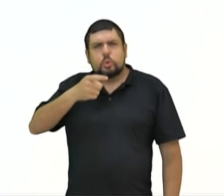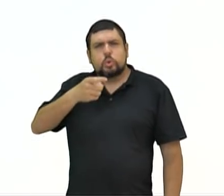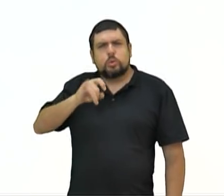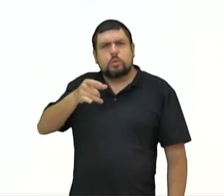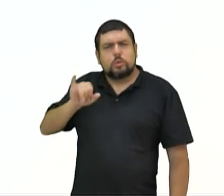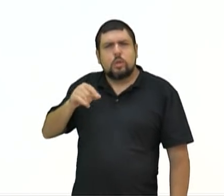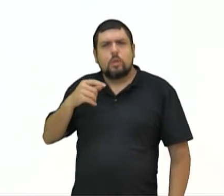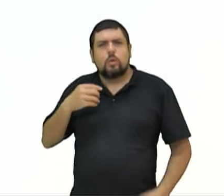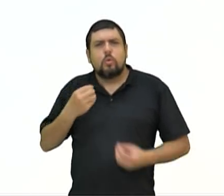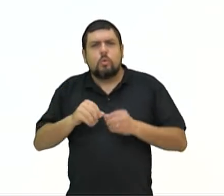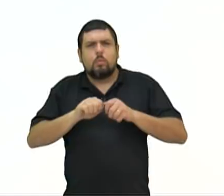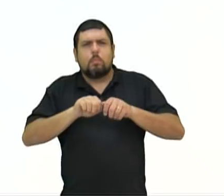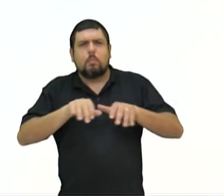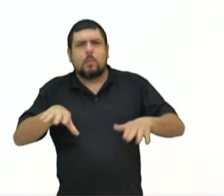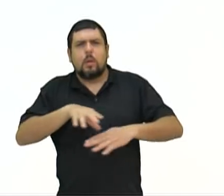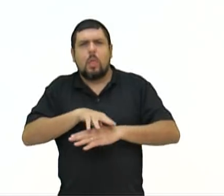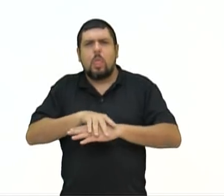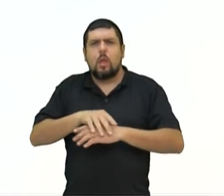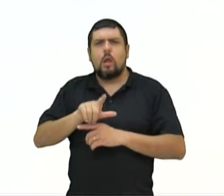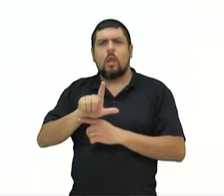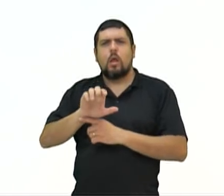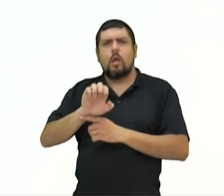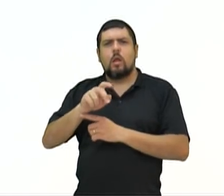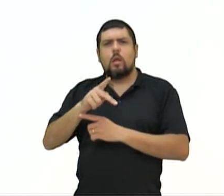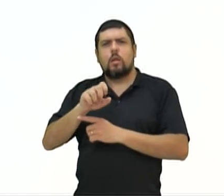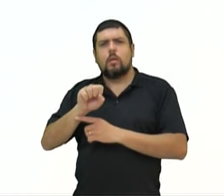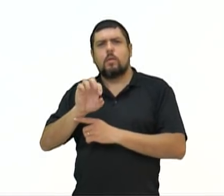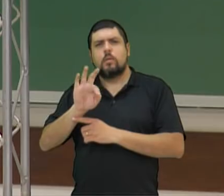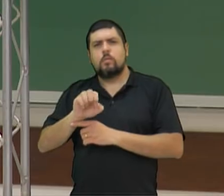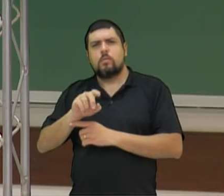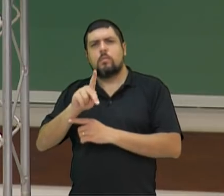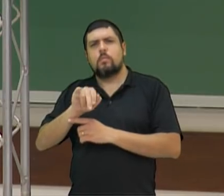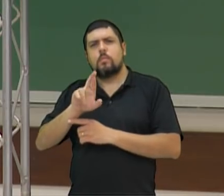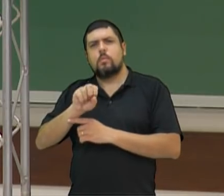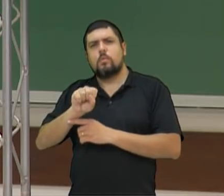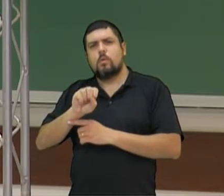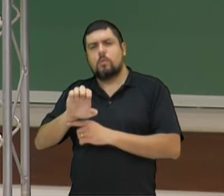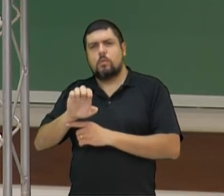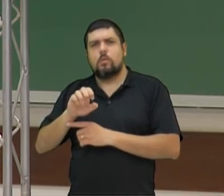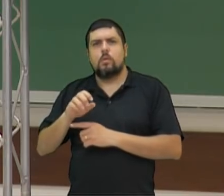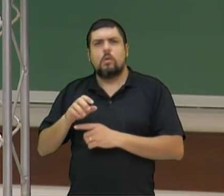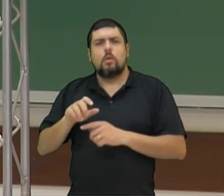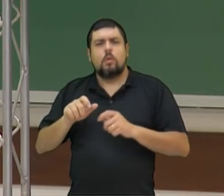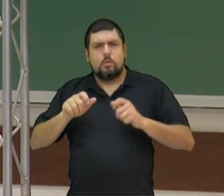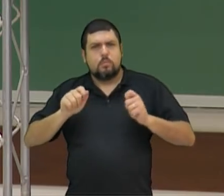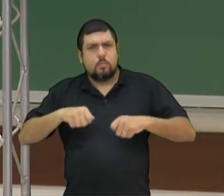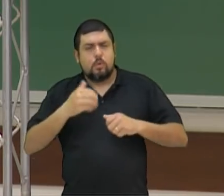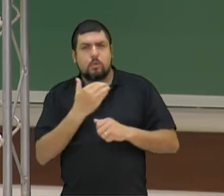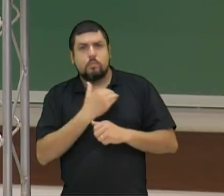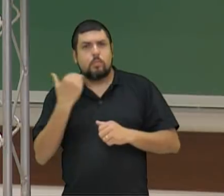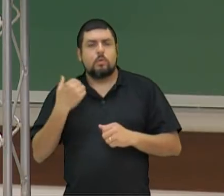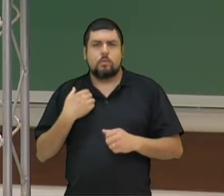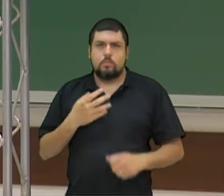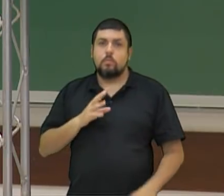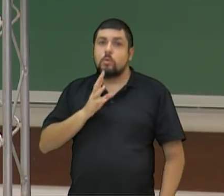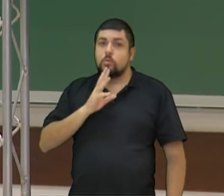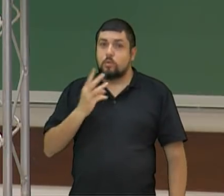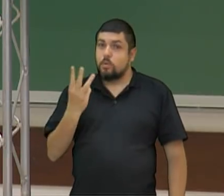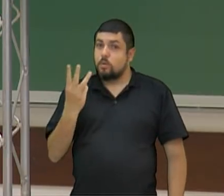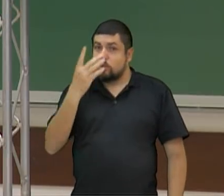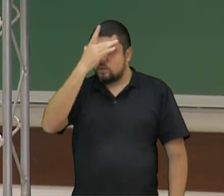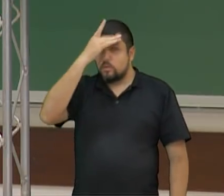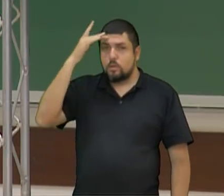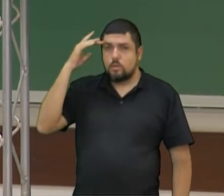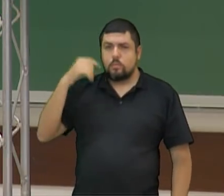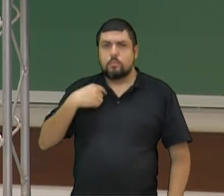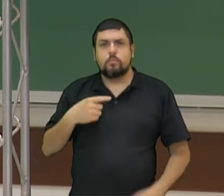leptospirose, é uma grave doença que pode levar à morte, né? Eu, pessoalmente, já conheço 3 pessoas que morreram de leptospirose em função